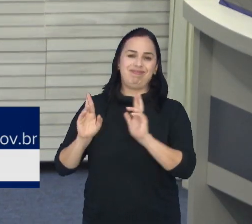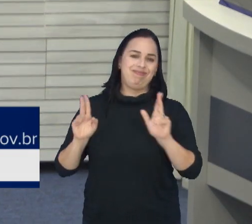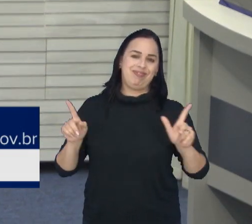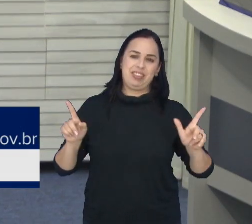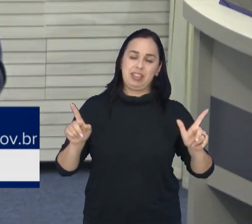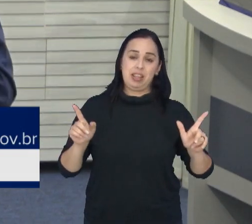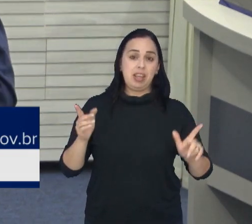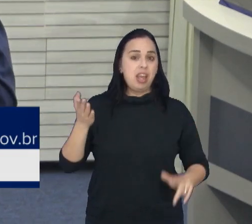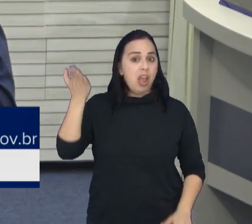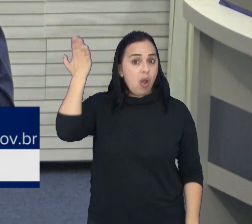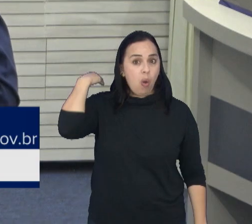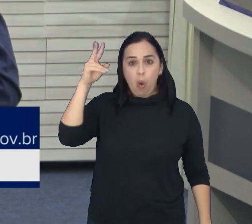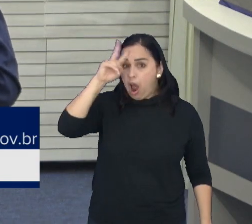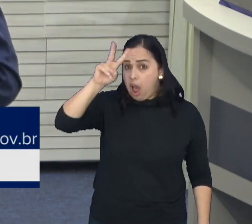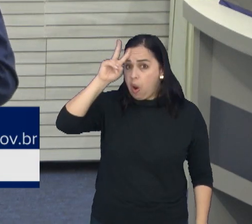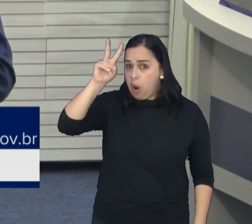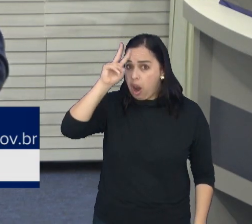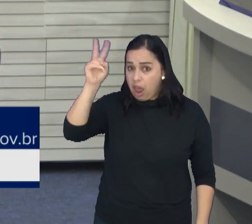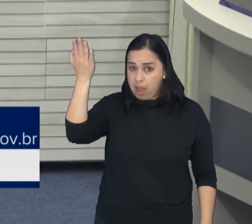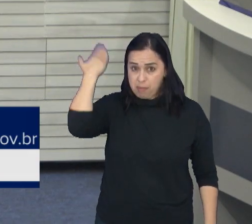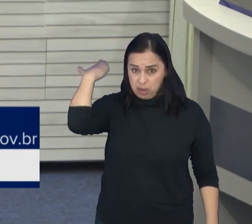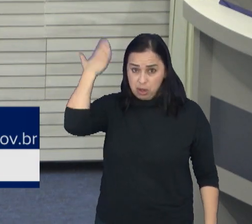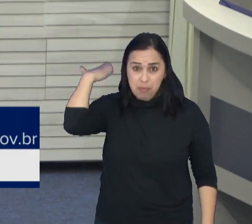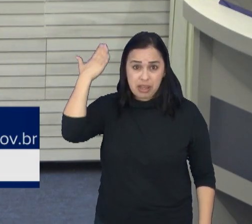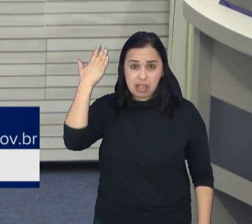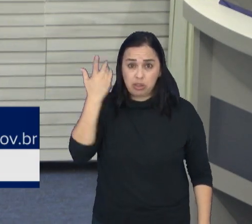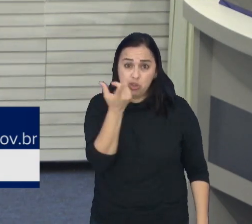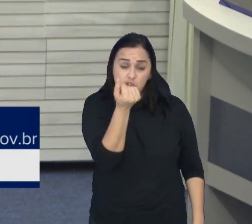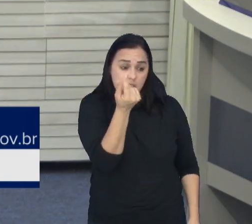dinheiro nem para pagar o salário de vocês. Olha lá, estava